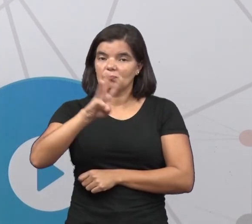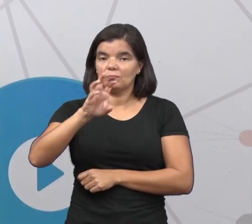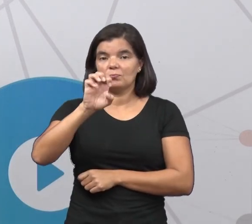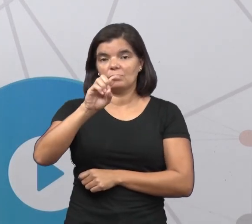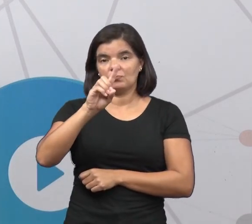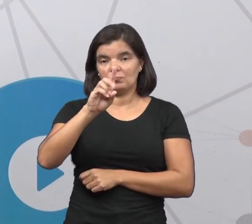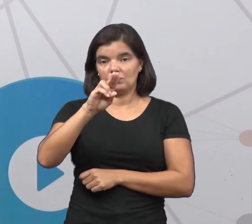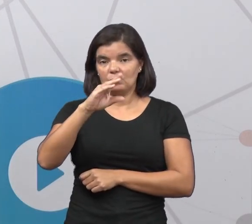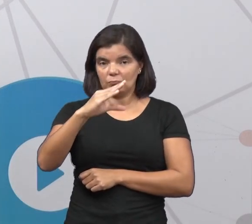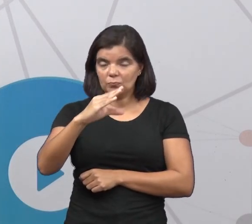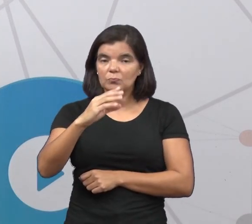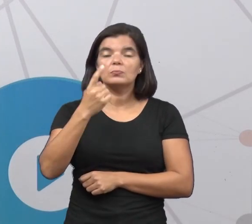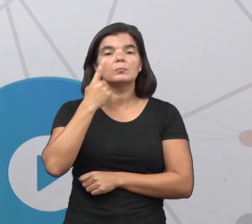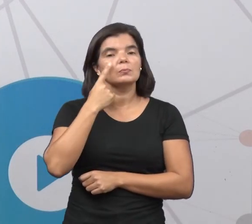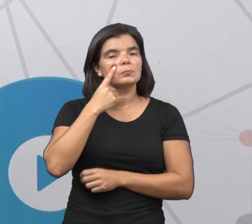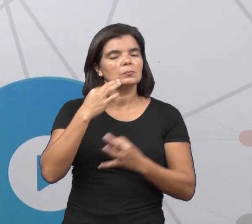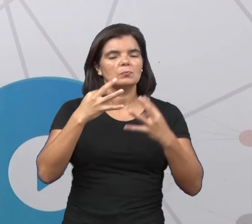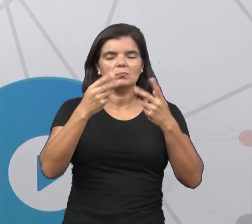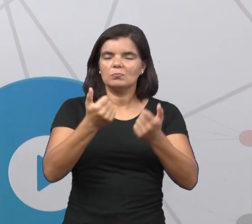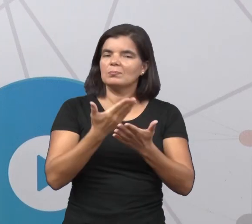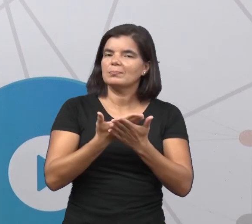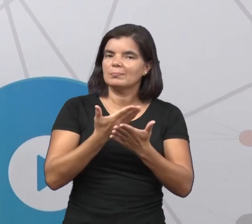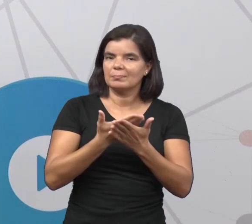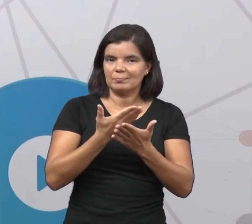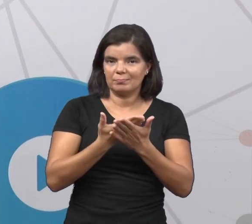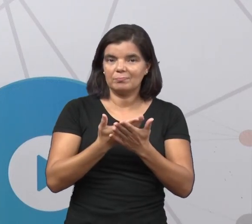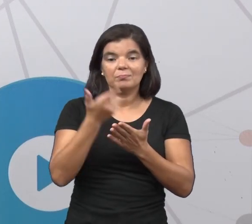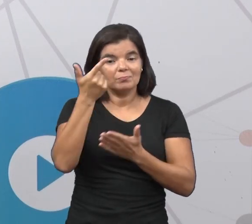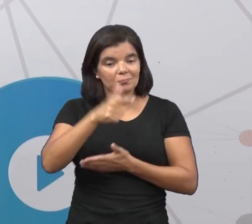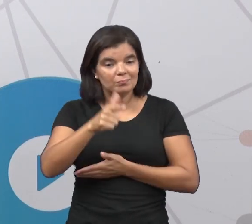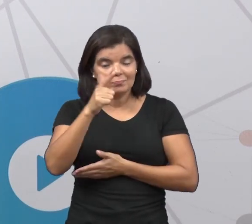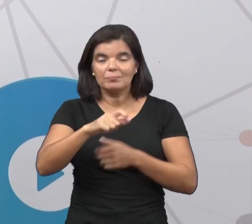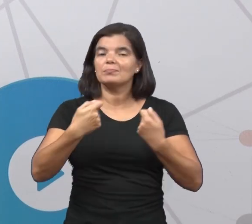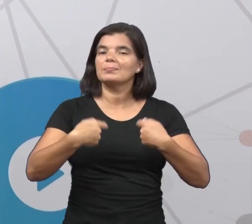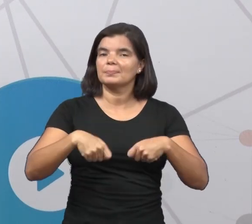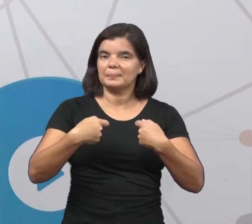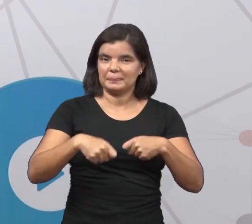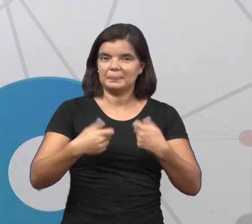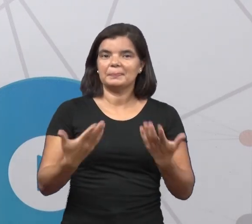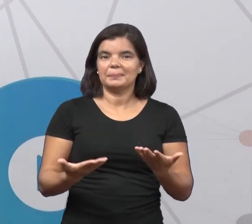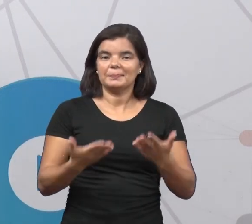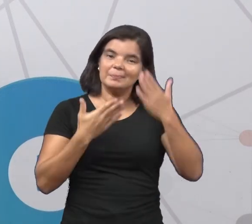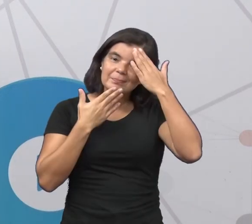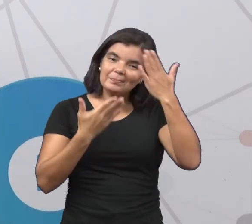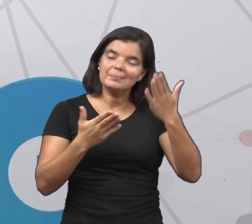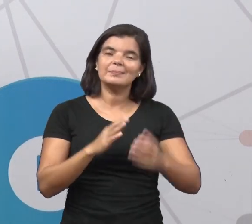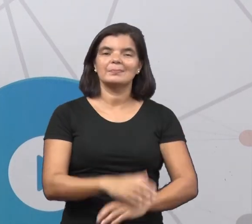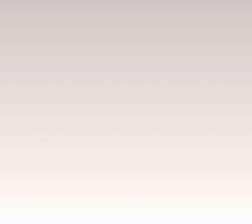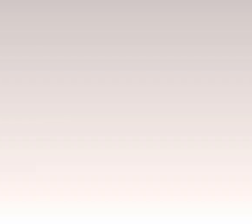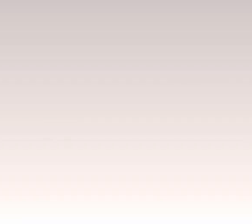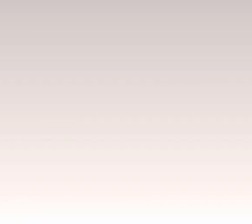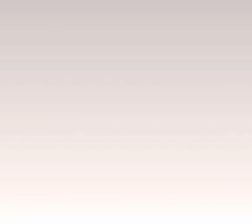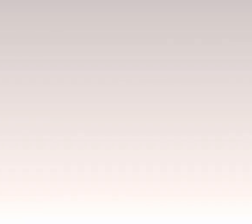Eduque e ver lá todas as aulas quantas vezes for necessário, tá bom? Obrigada!